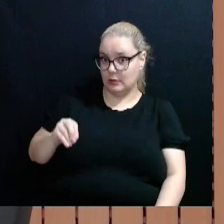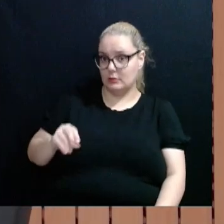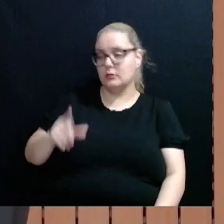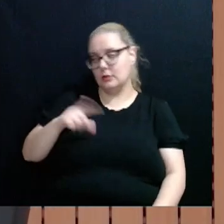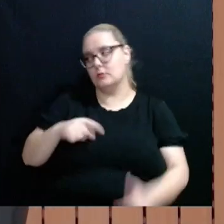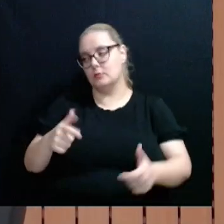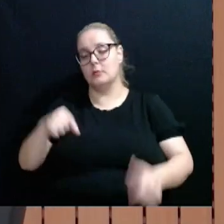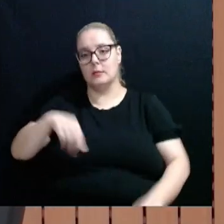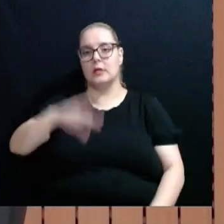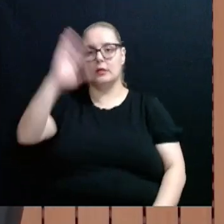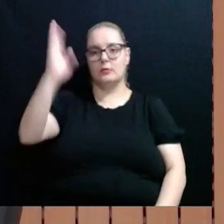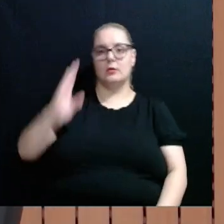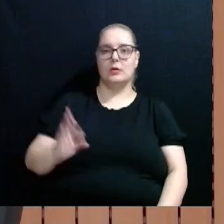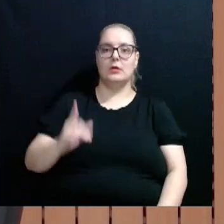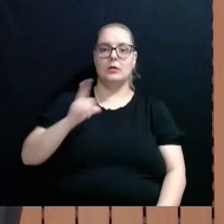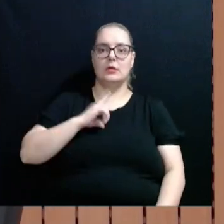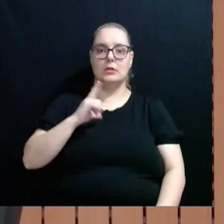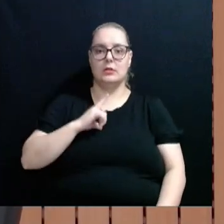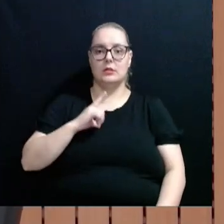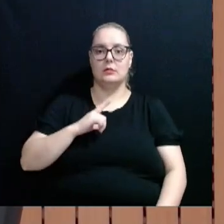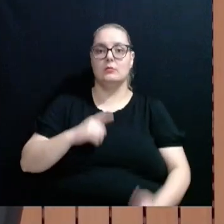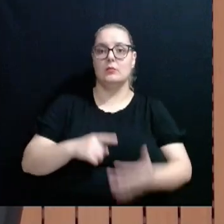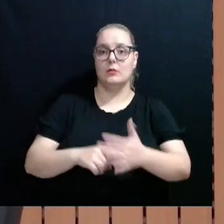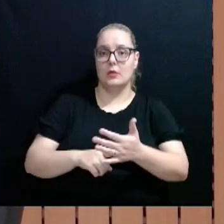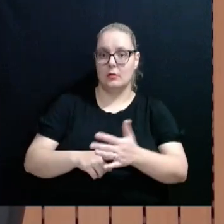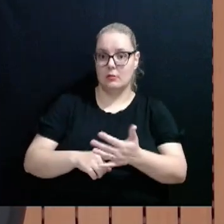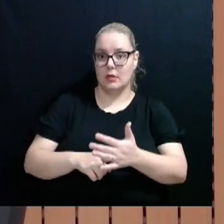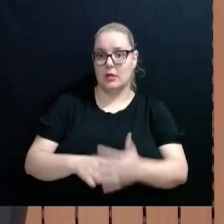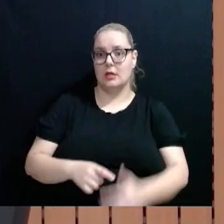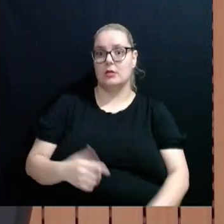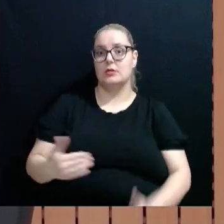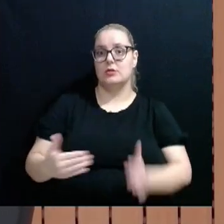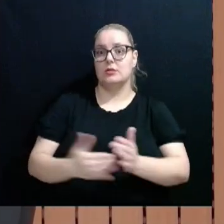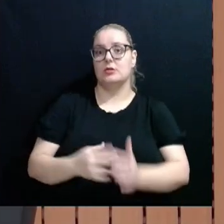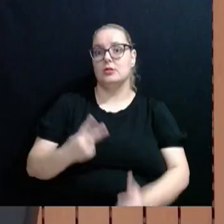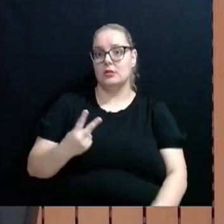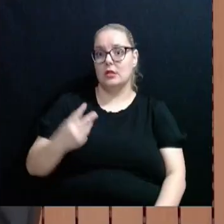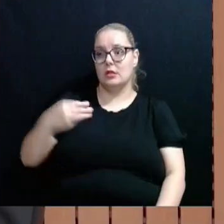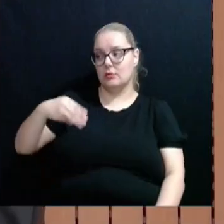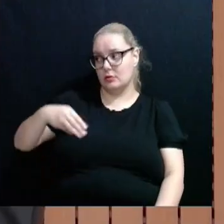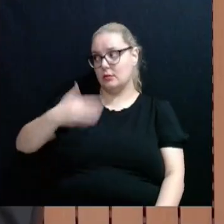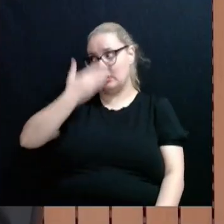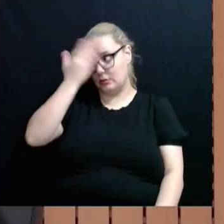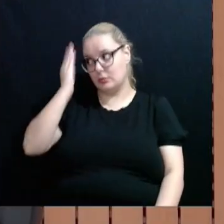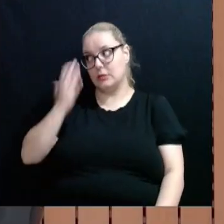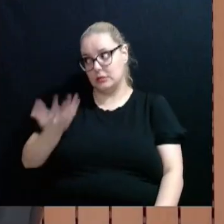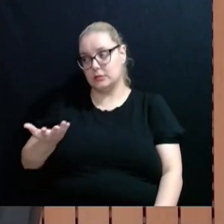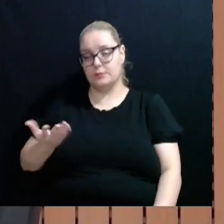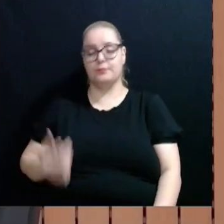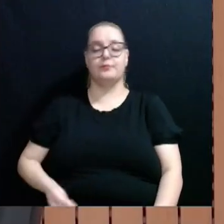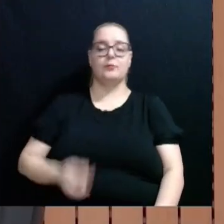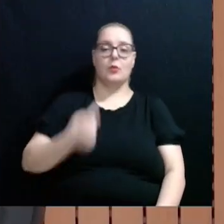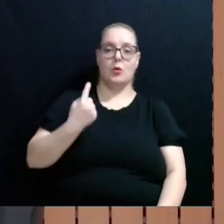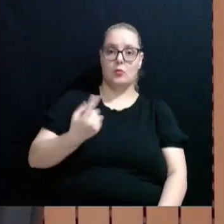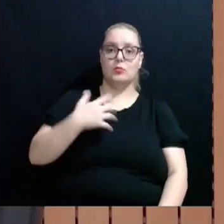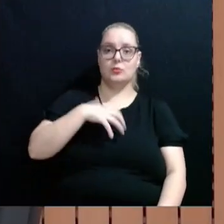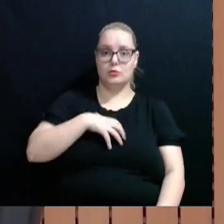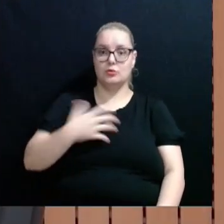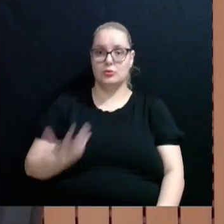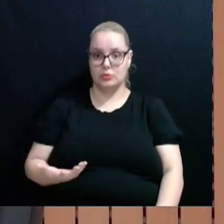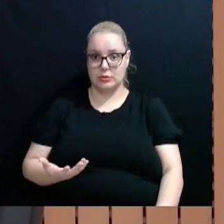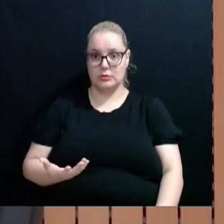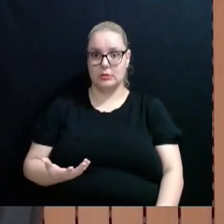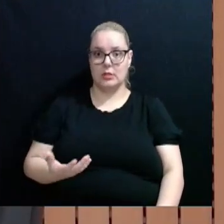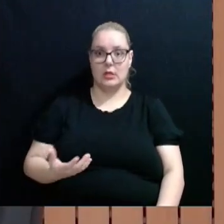nós temos máquinas até 2 metros, Luiz. Então, uma das formas é levar essa